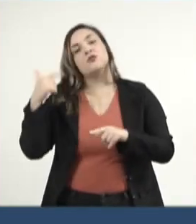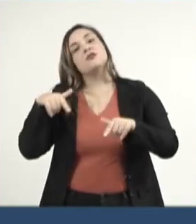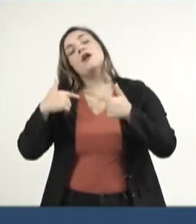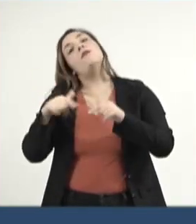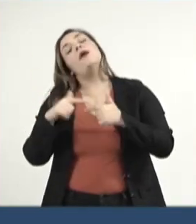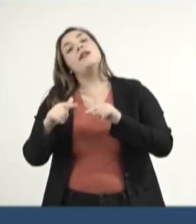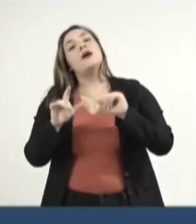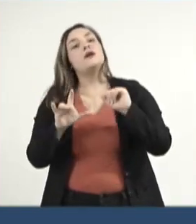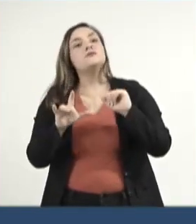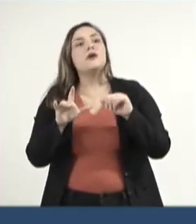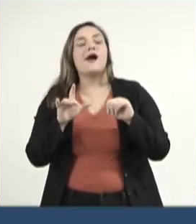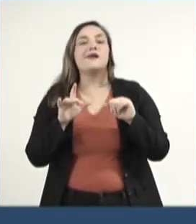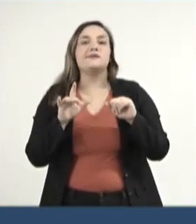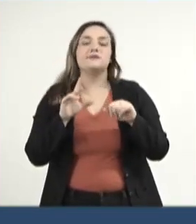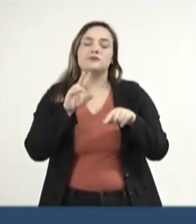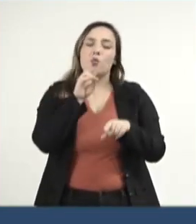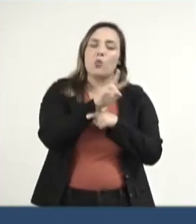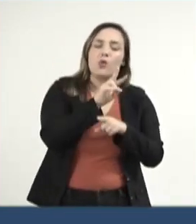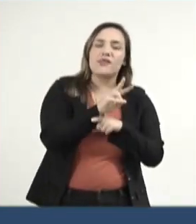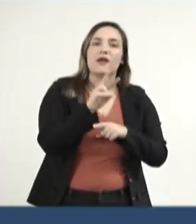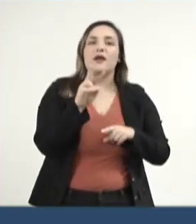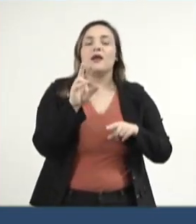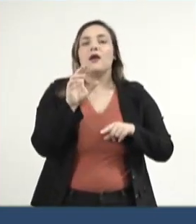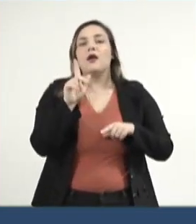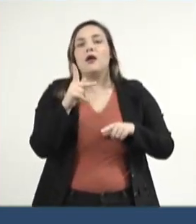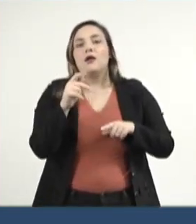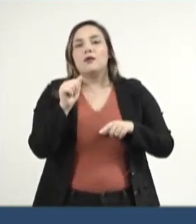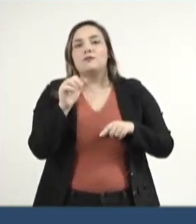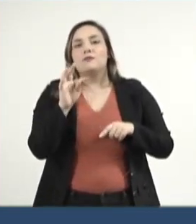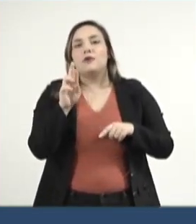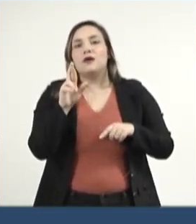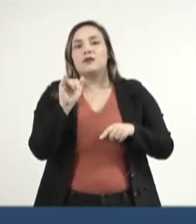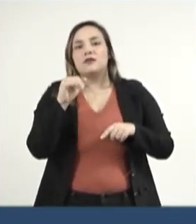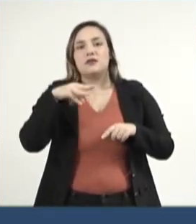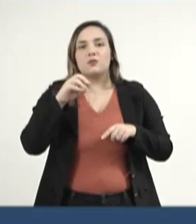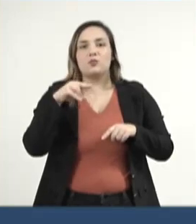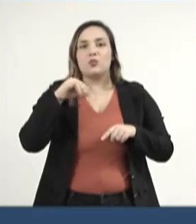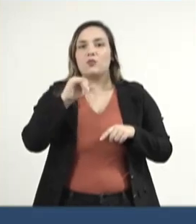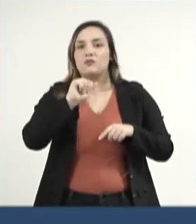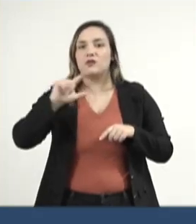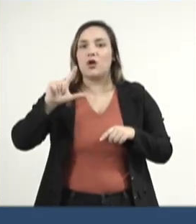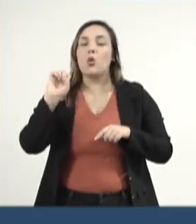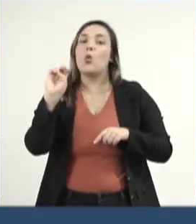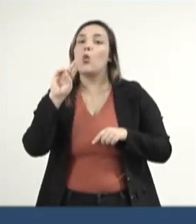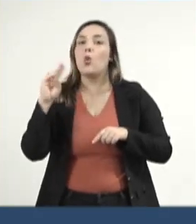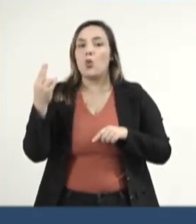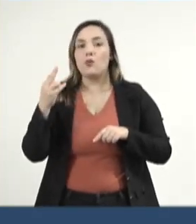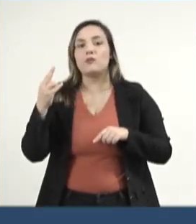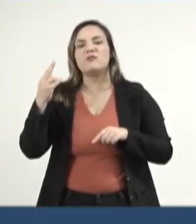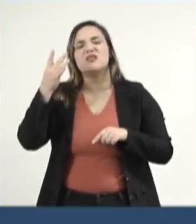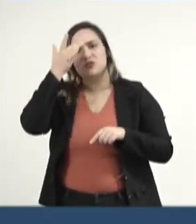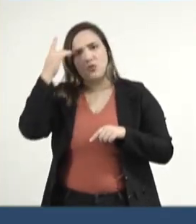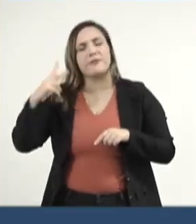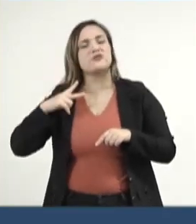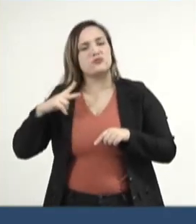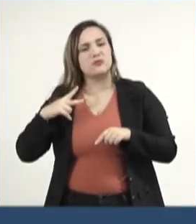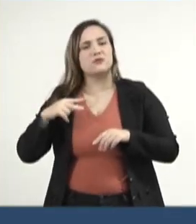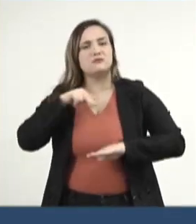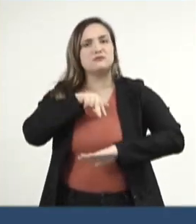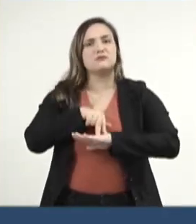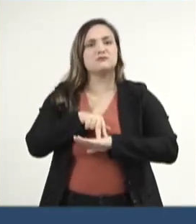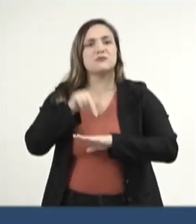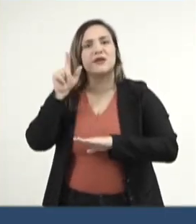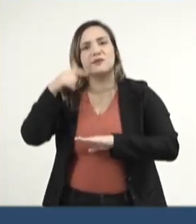presença de agente de vigilância terceirizado na portaria das escolas estaduais que funcionam no